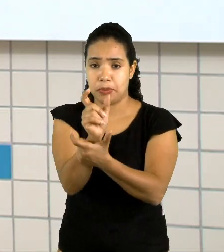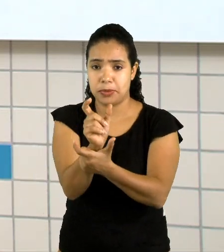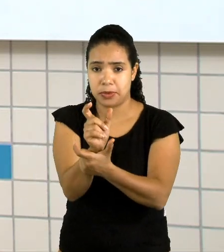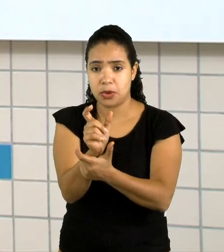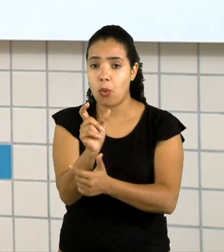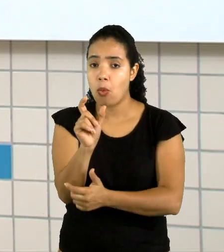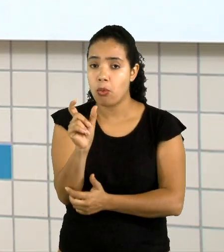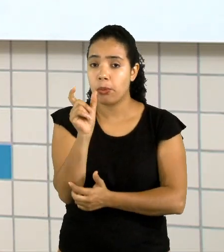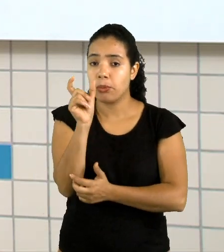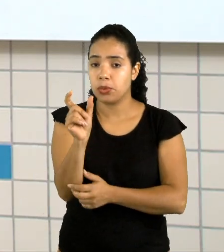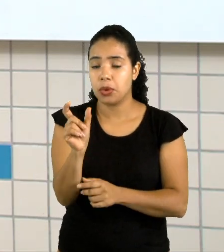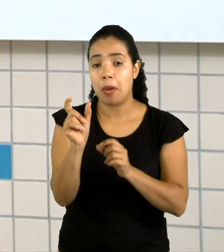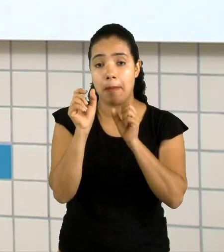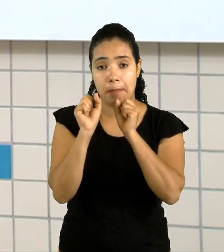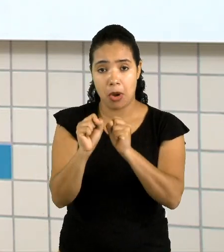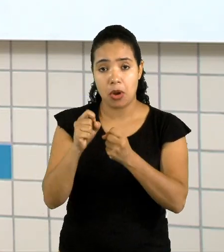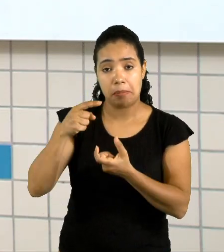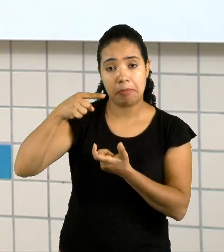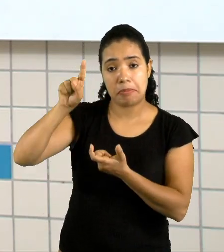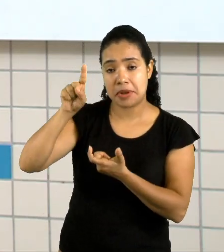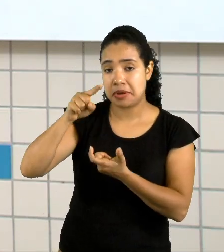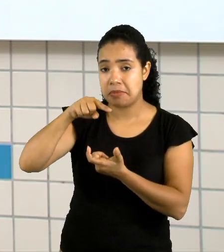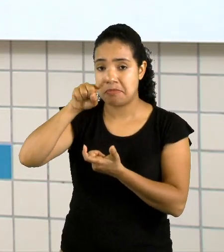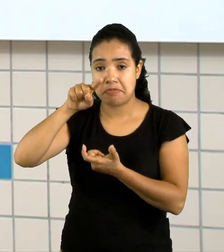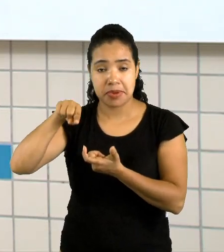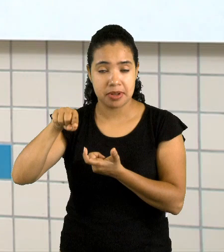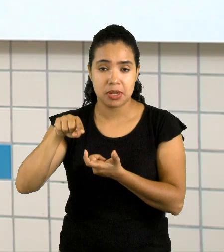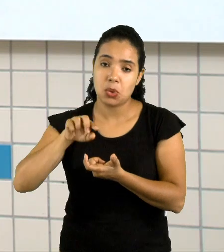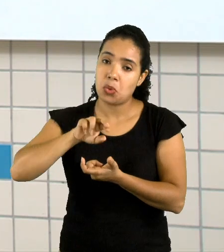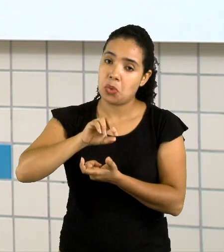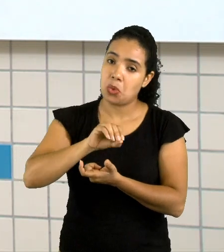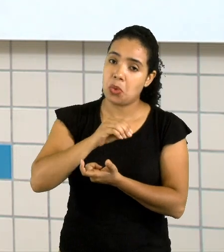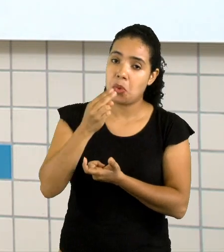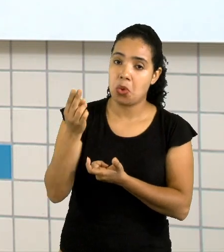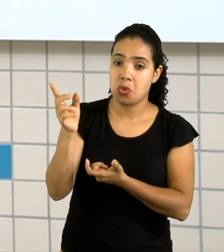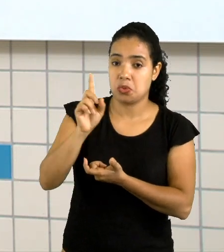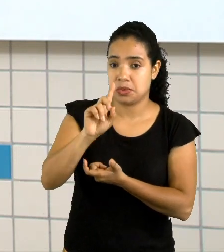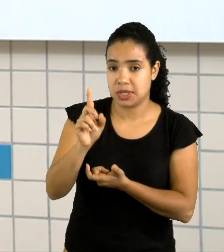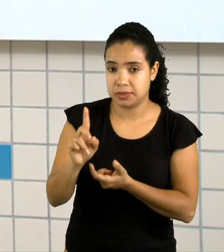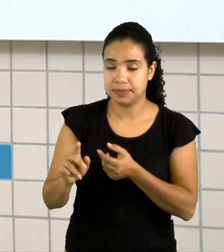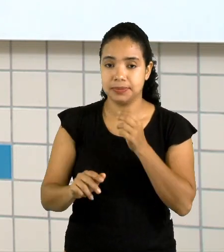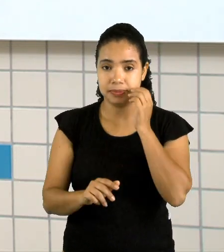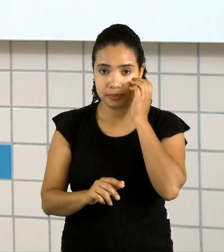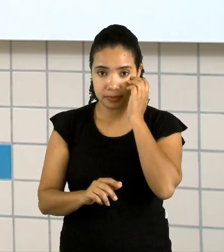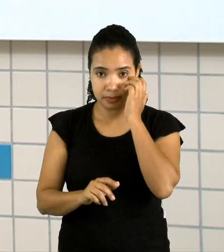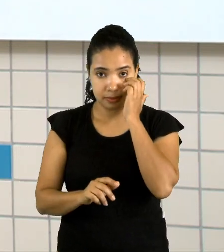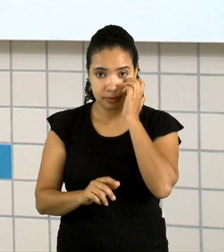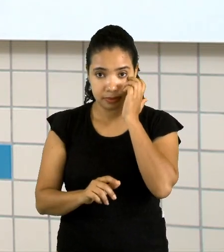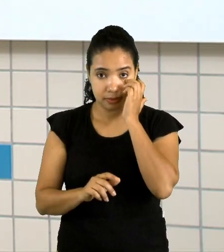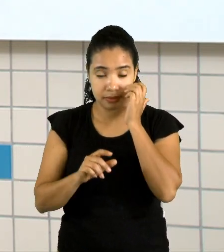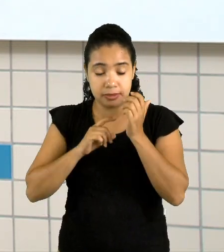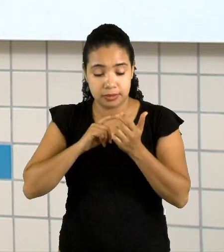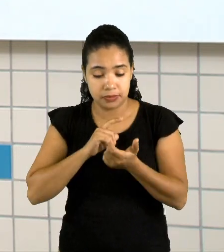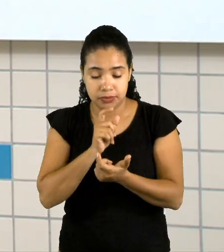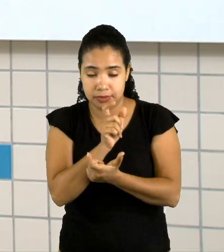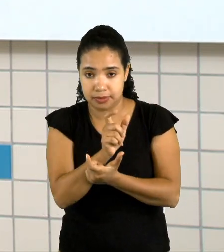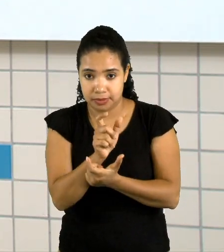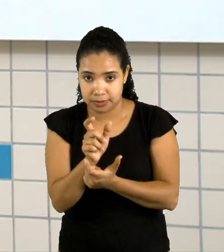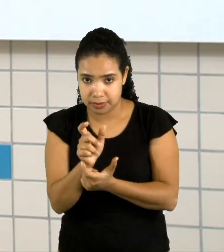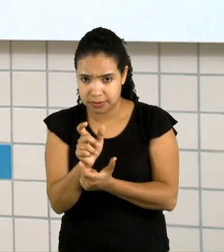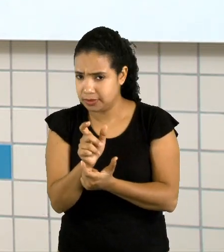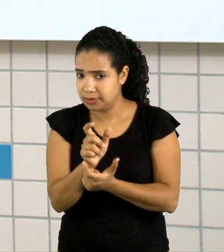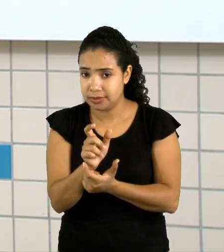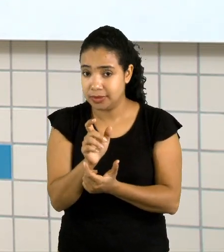não ser acentuados. Sílaba é a menor unidade da palavra.